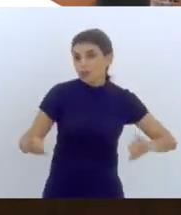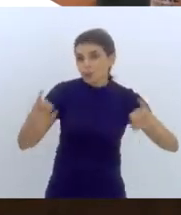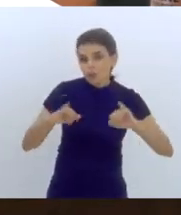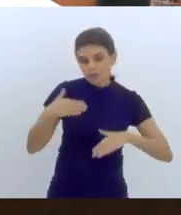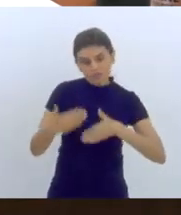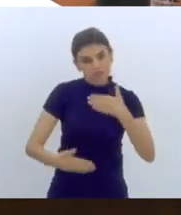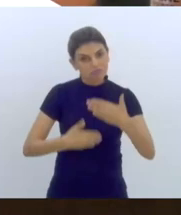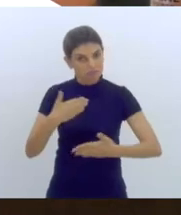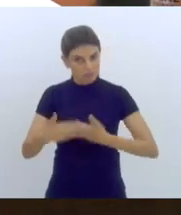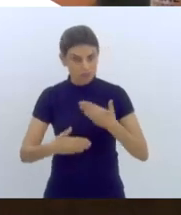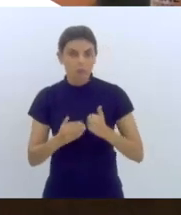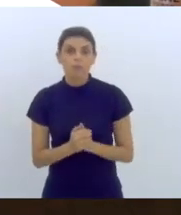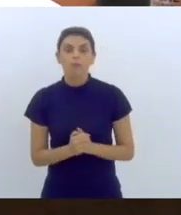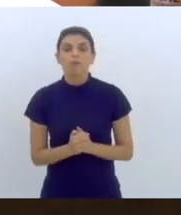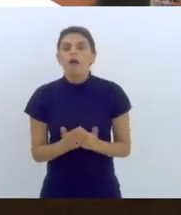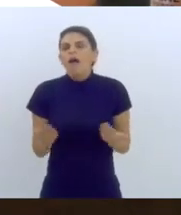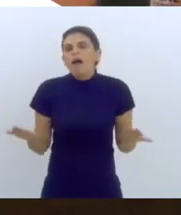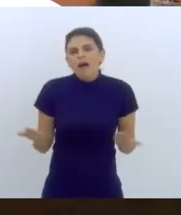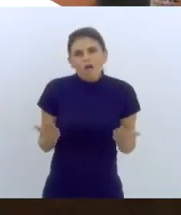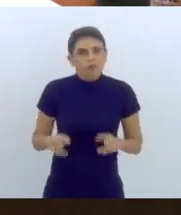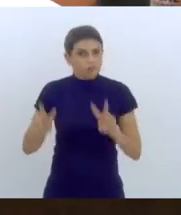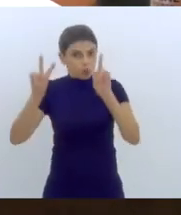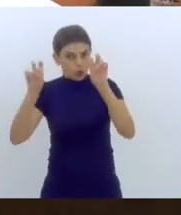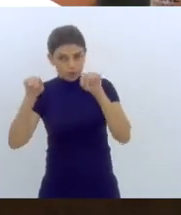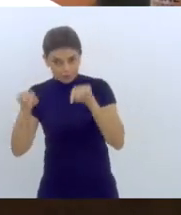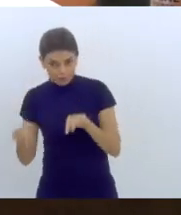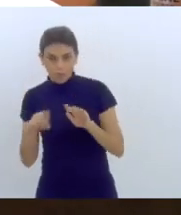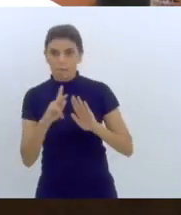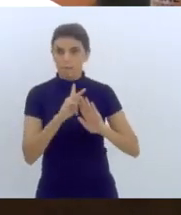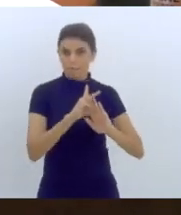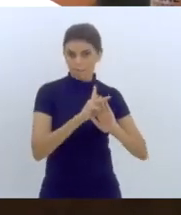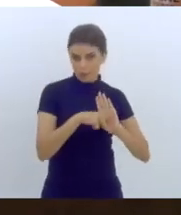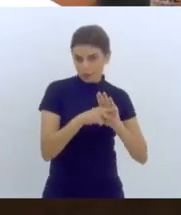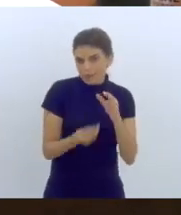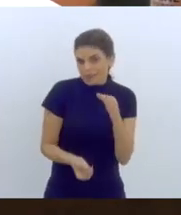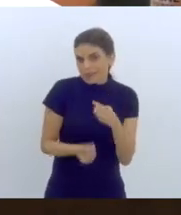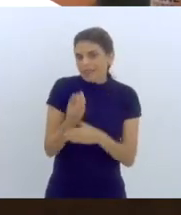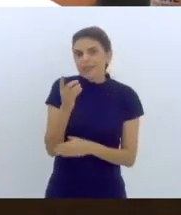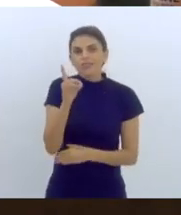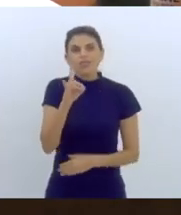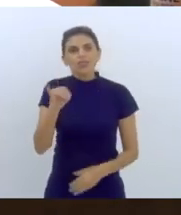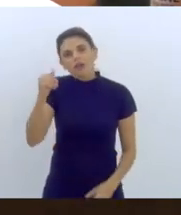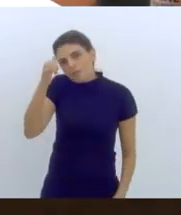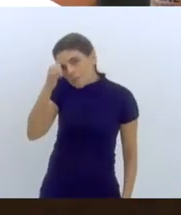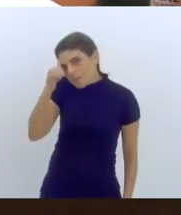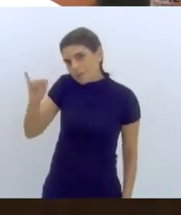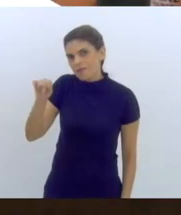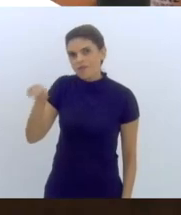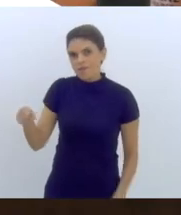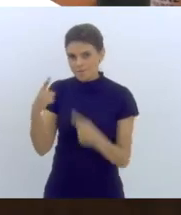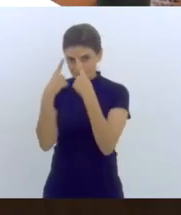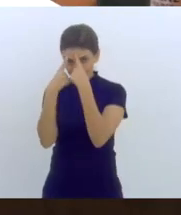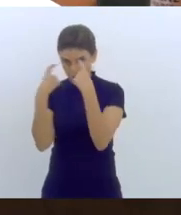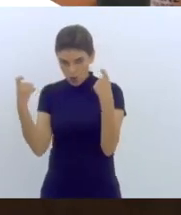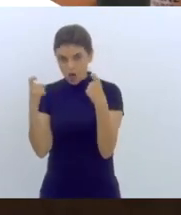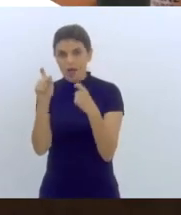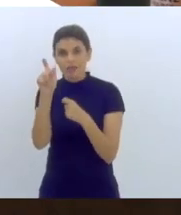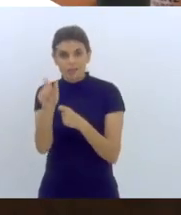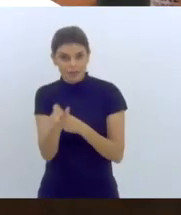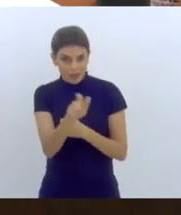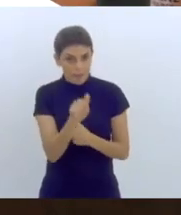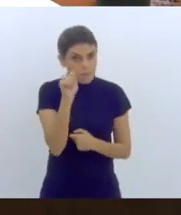conduzindo os trabalhos. Agora, em relação ao projeto que cria o Dia de Prevenção à Violência contra a Mulher